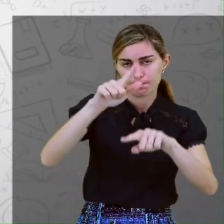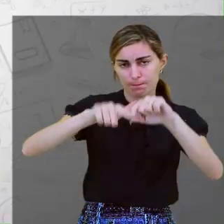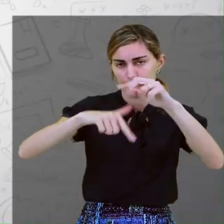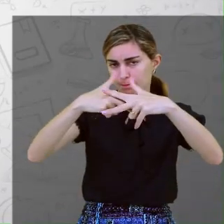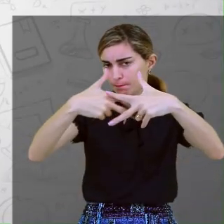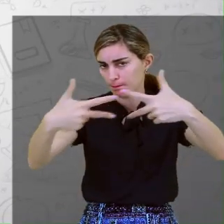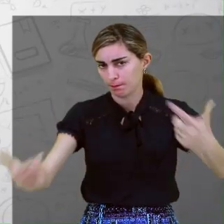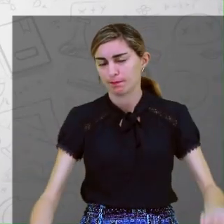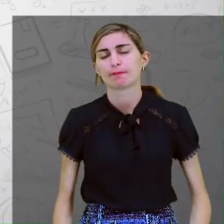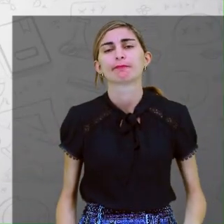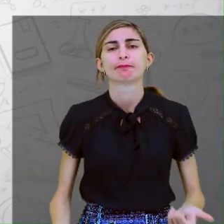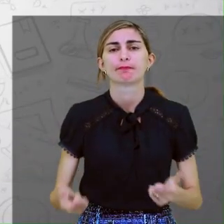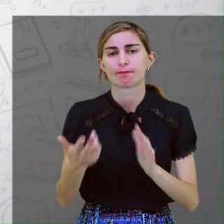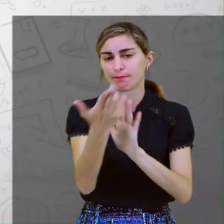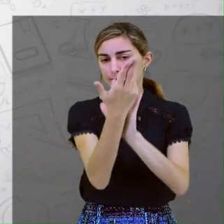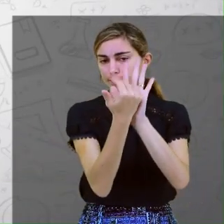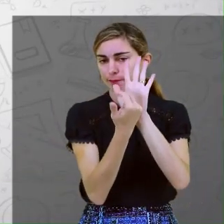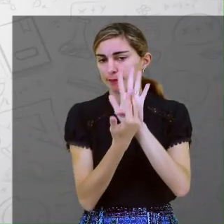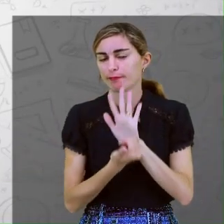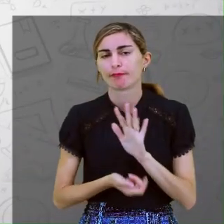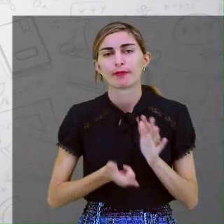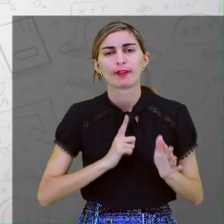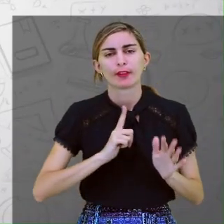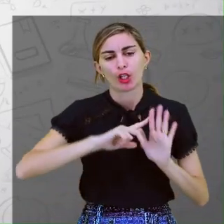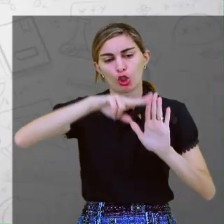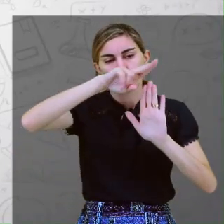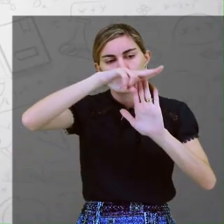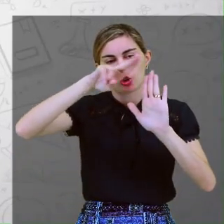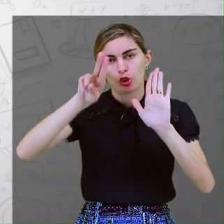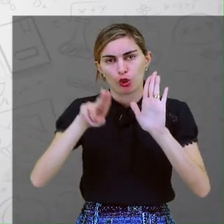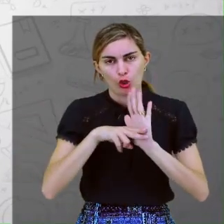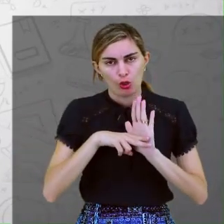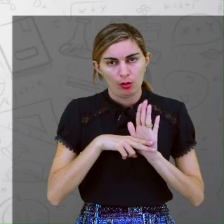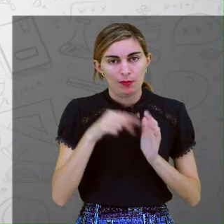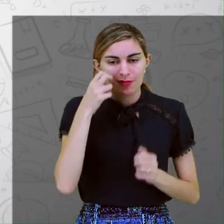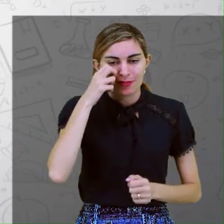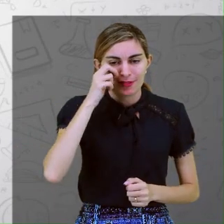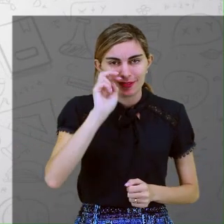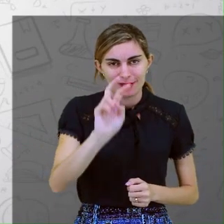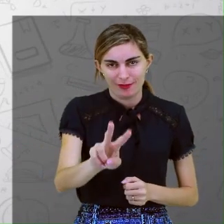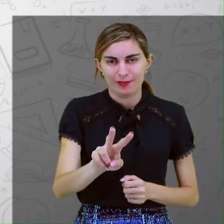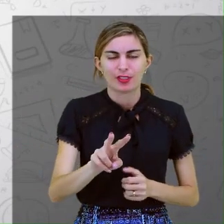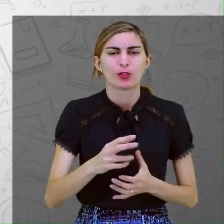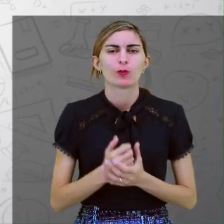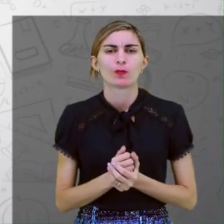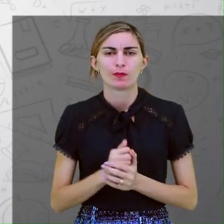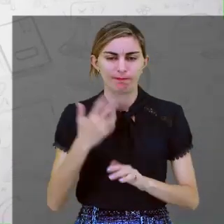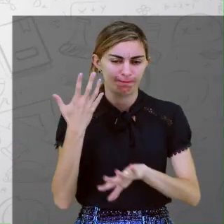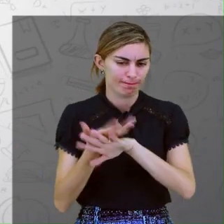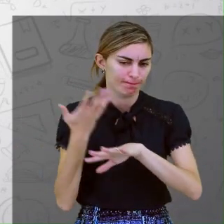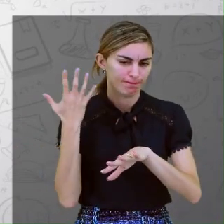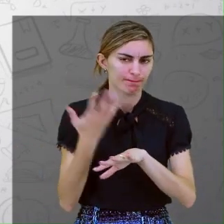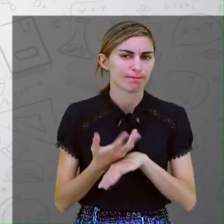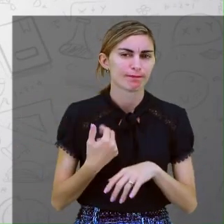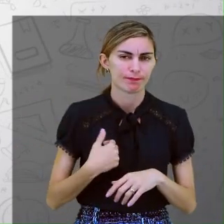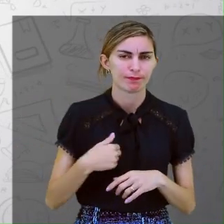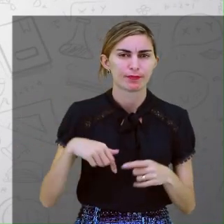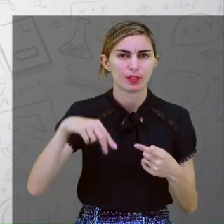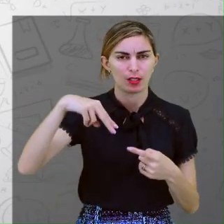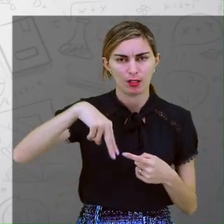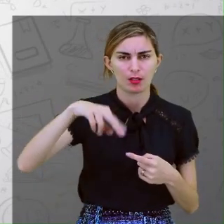materiais no desenho. Então existe uma norma que a gente viu bastante aí durante a disciplina, que é a